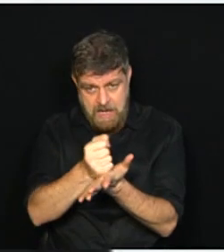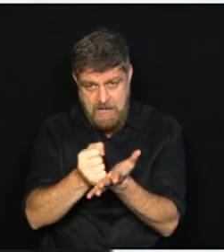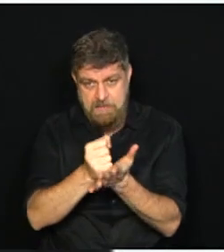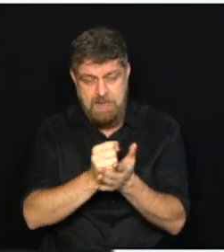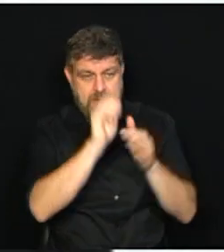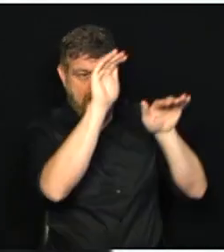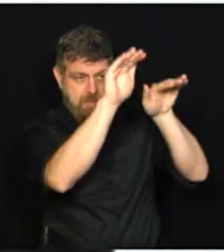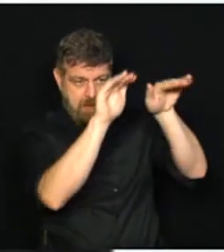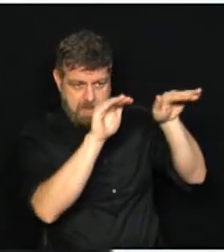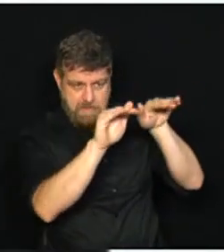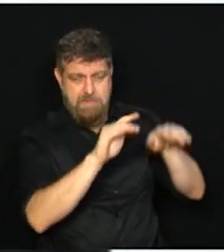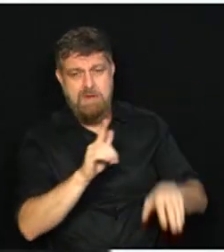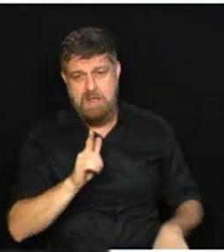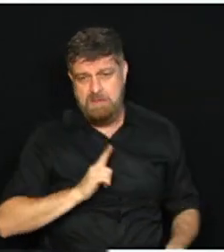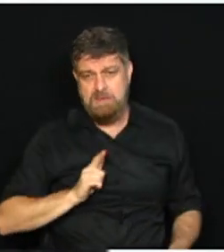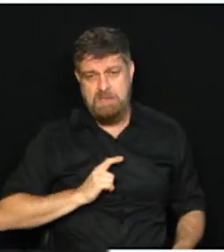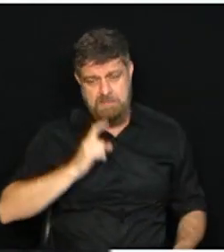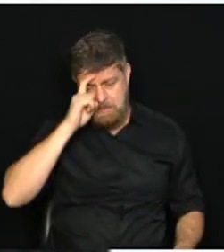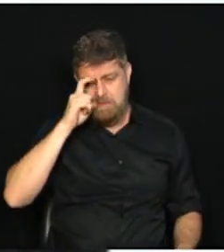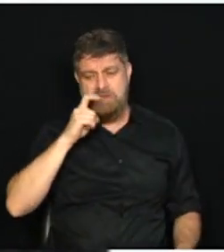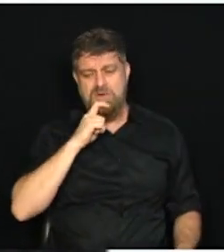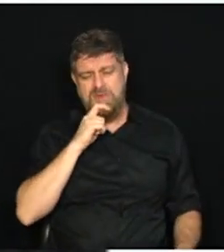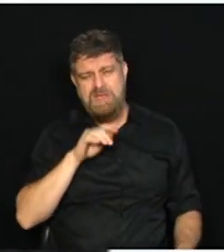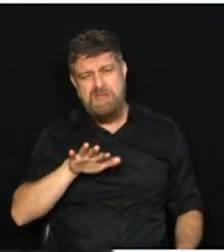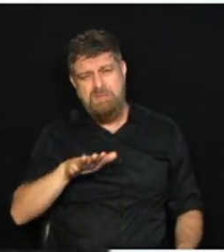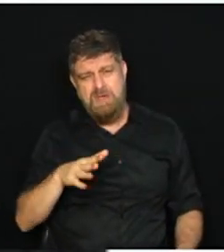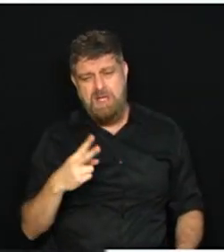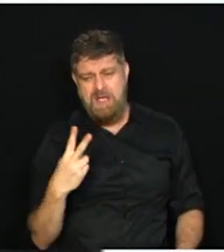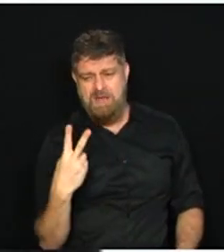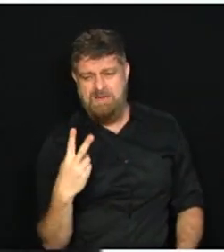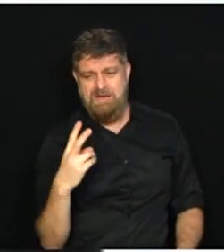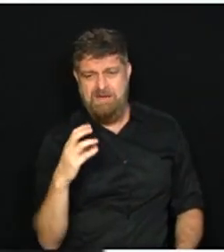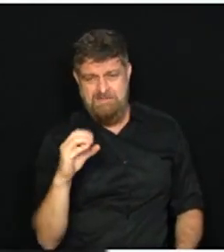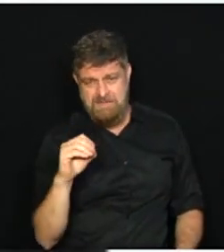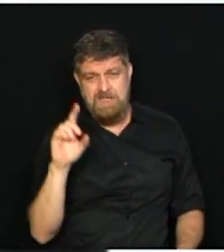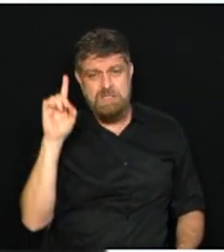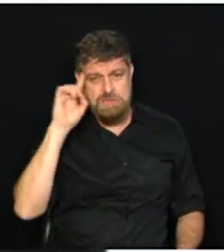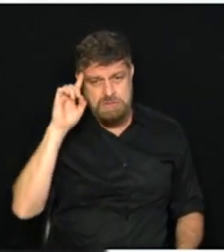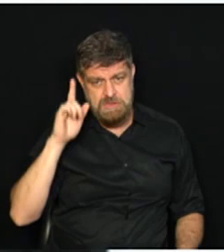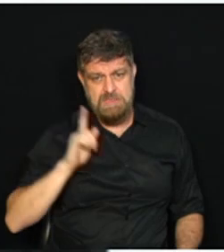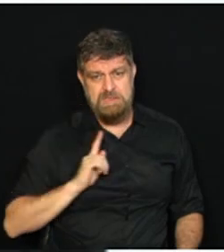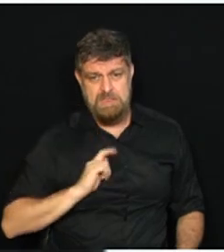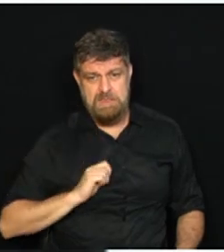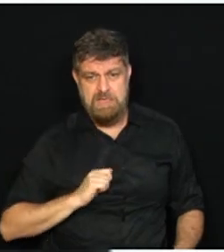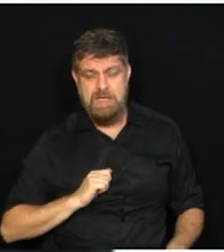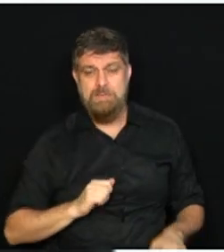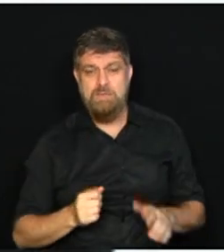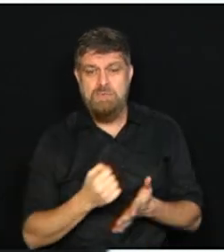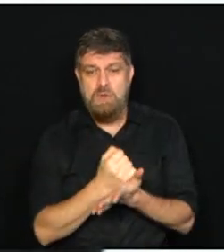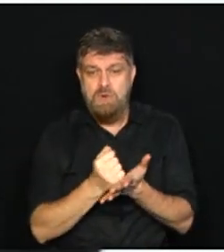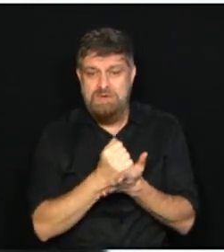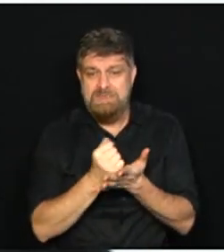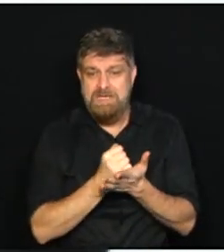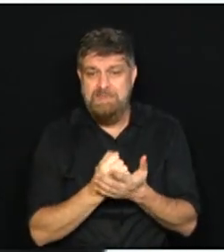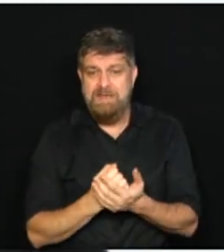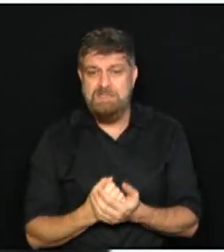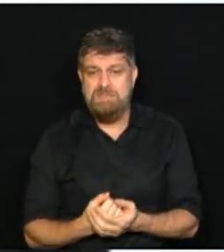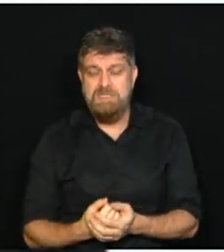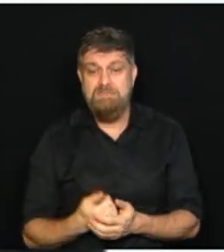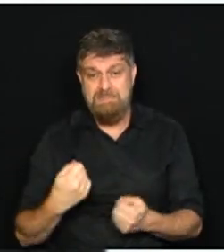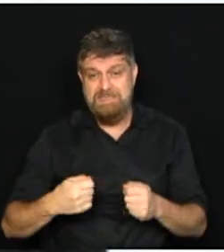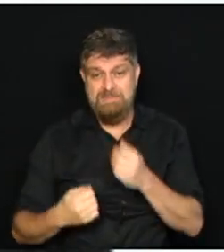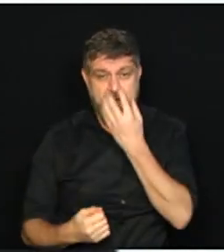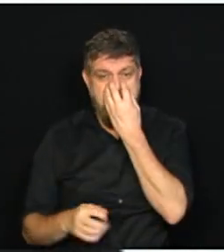digo confortável, mas tranquila, acima de 15, 20 dias quanto às drogas para intubação. Estamos tentando